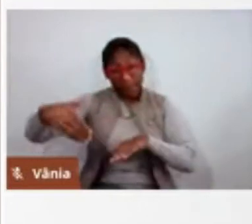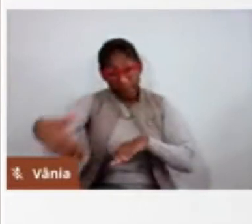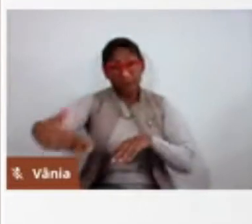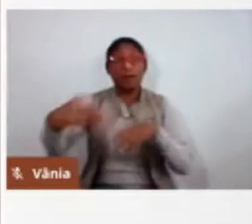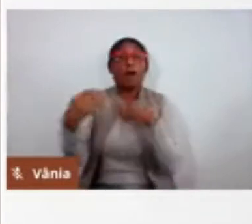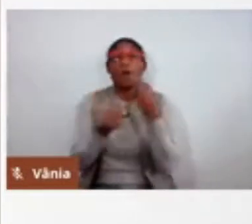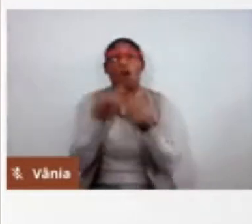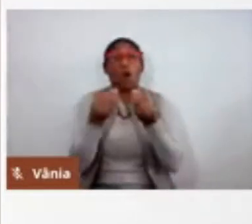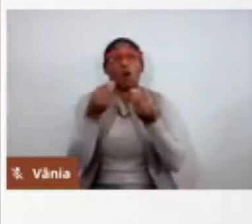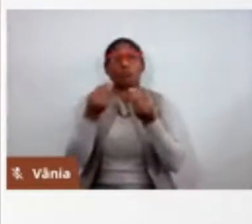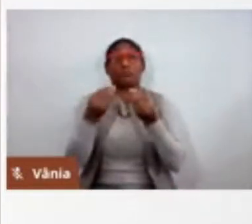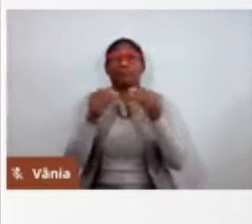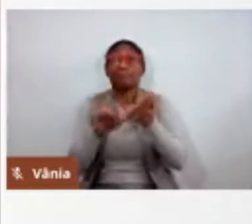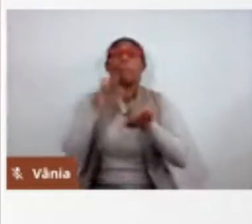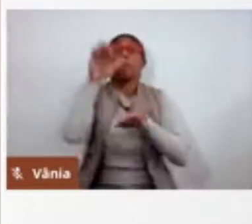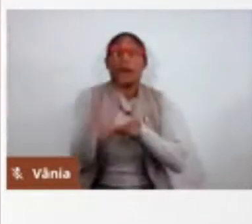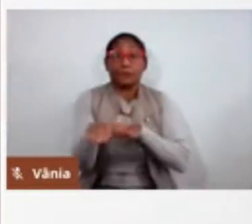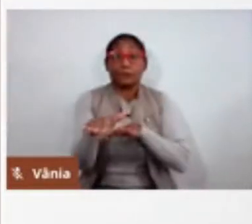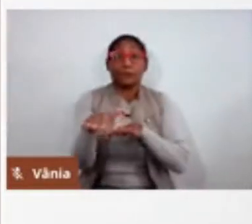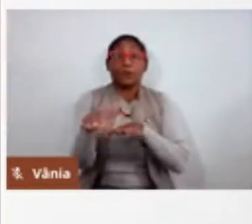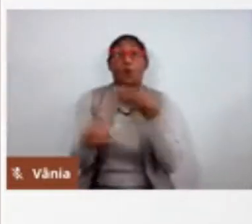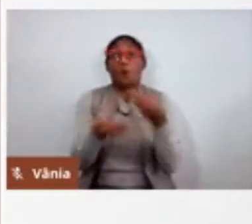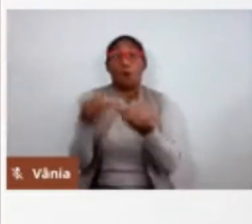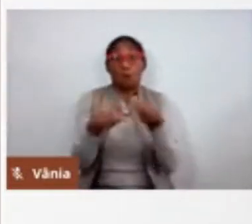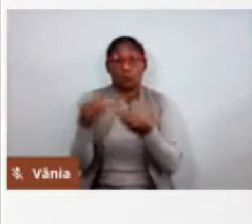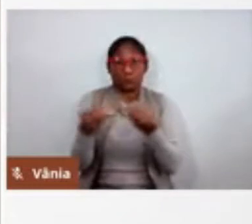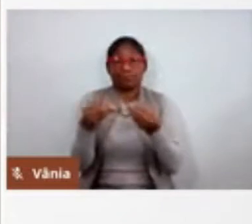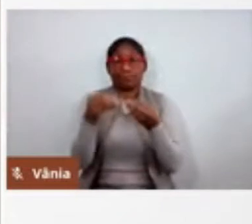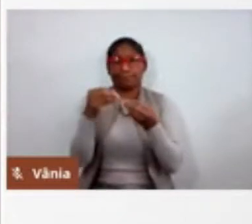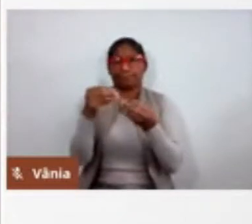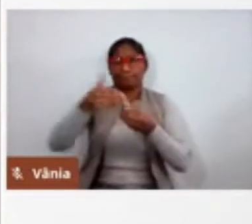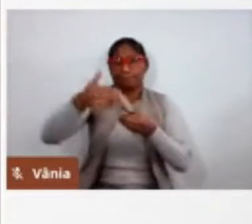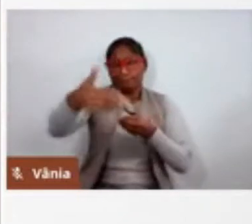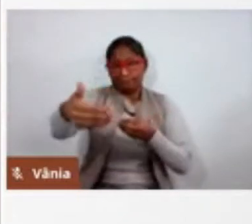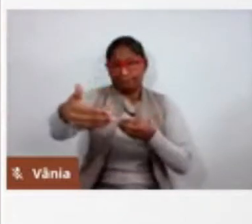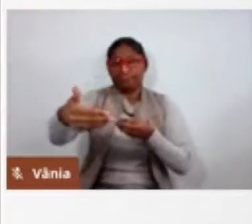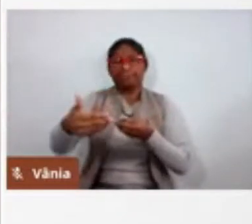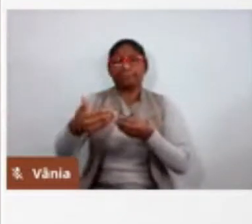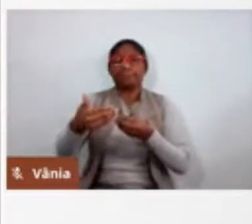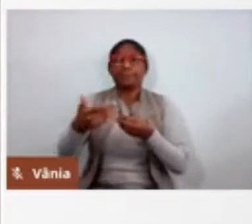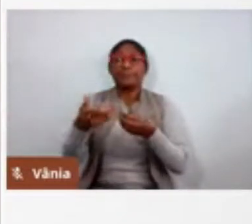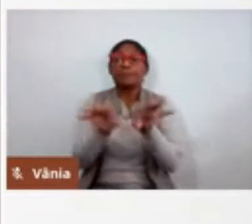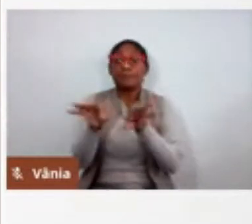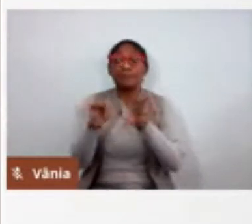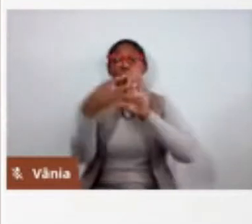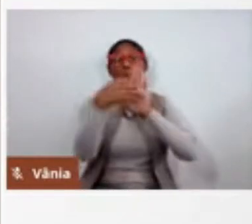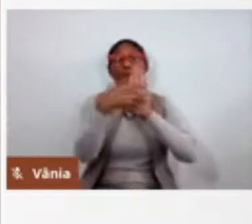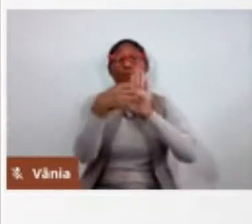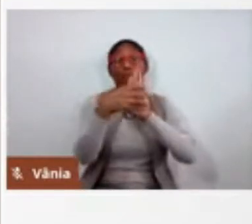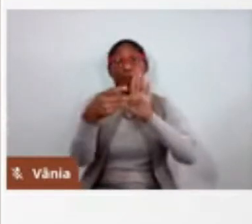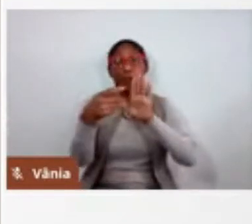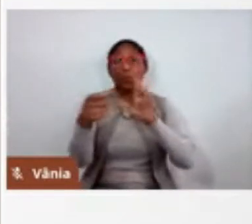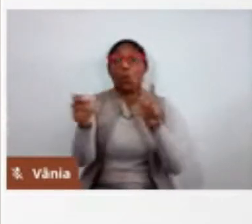um novo passo na cogestão, né, ou seja, na gestão compartilhada do modelo de distanciamento